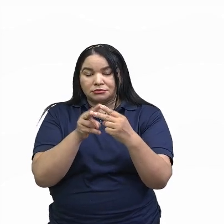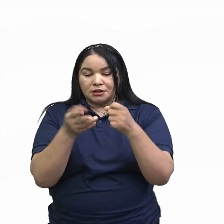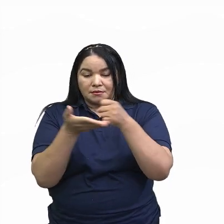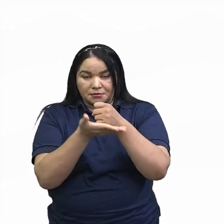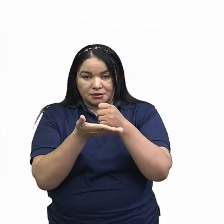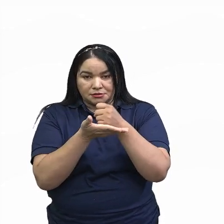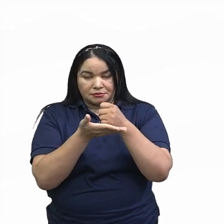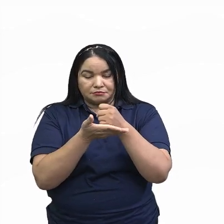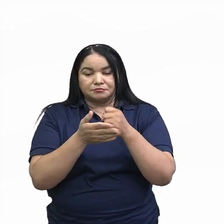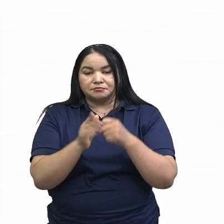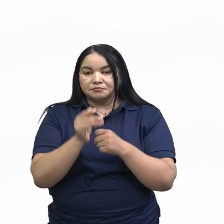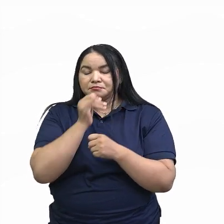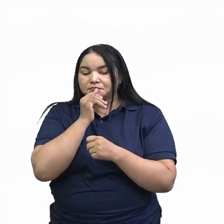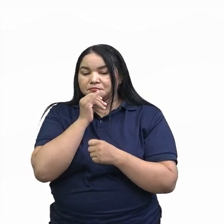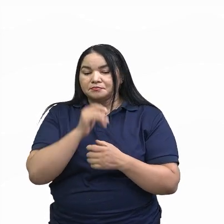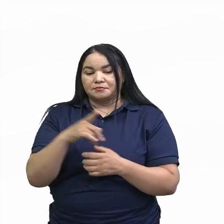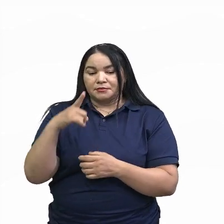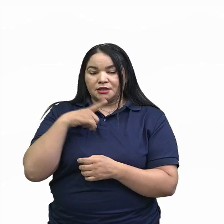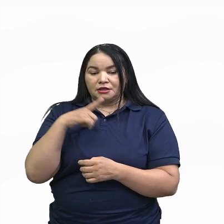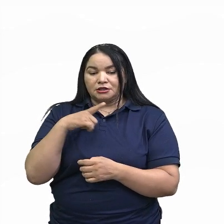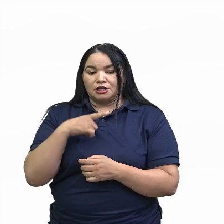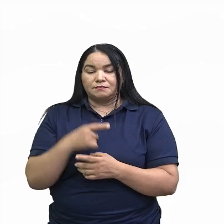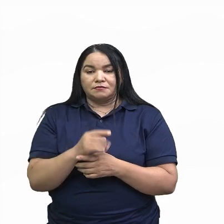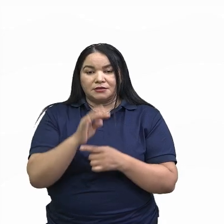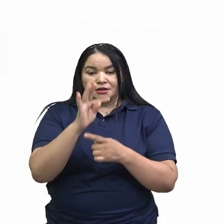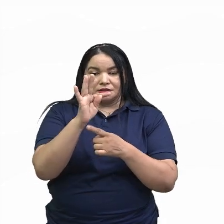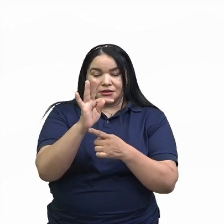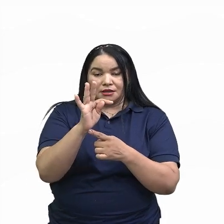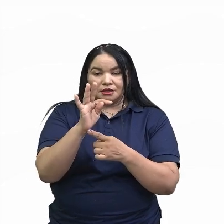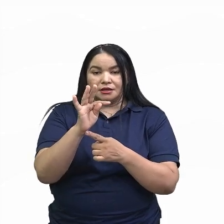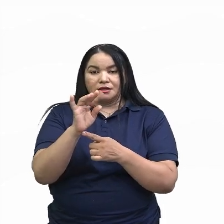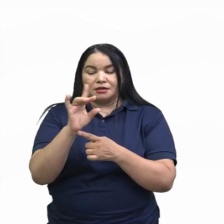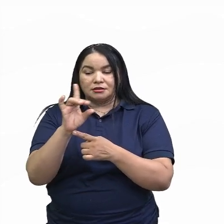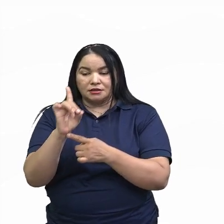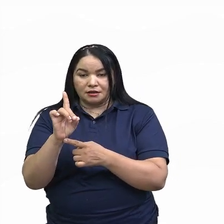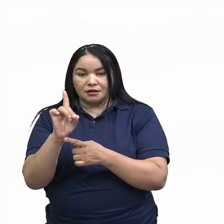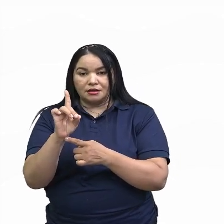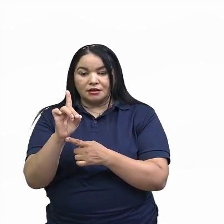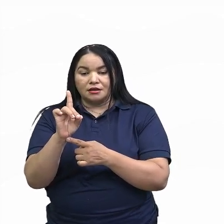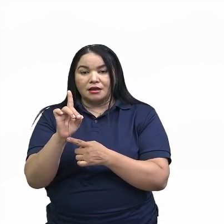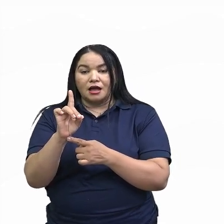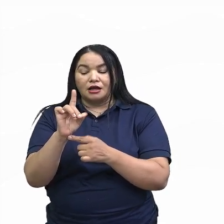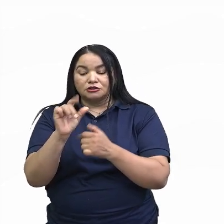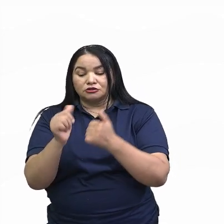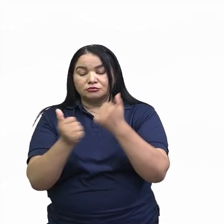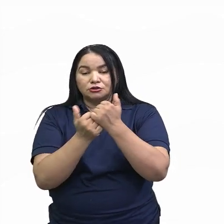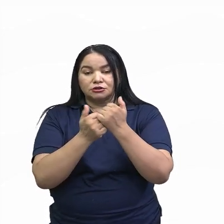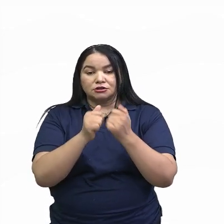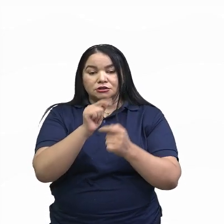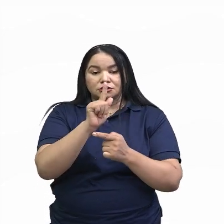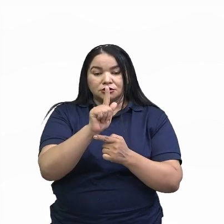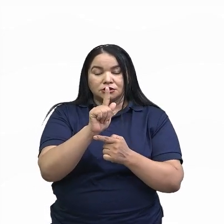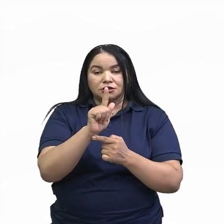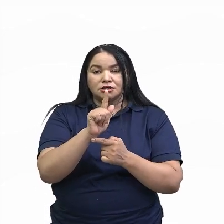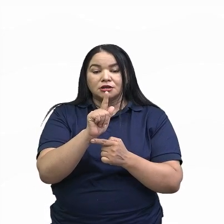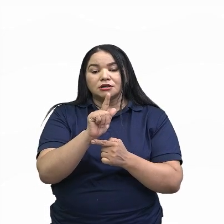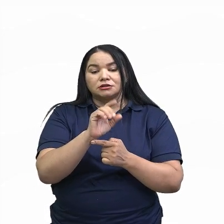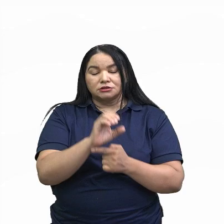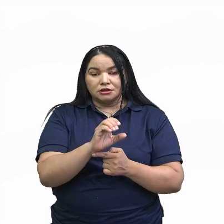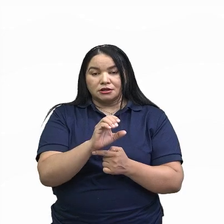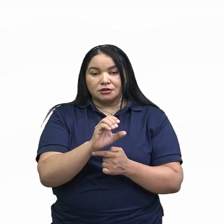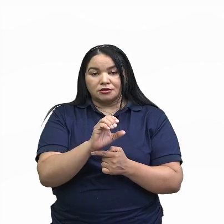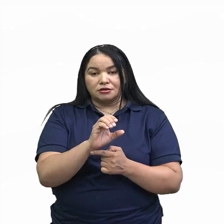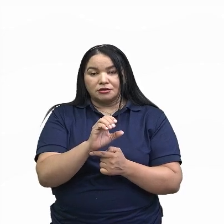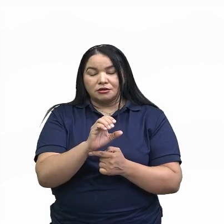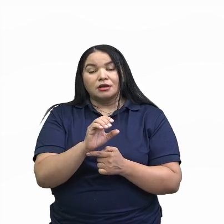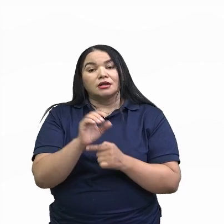se eu tenho ali, por exemplo, uma timina e uma adenina, eu vou substituir por uma guanina e uma citosina, né? Então, é esse tipo